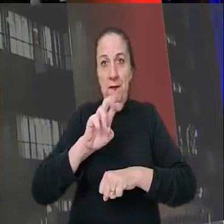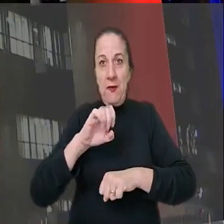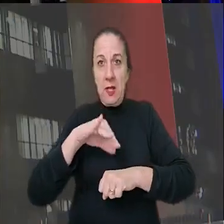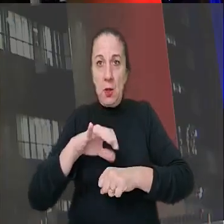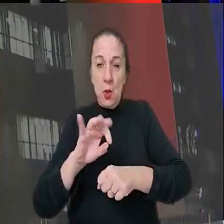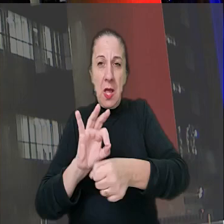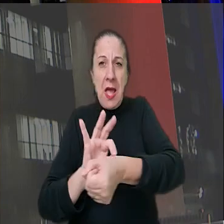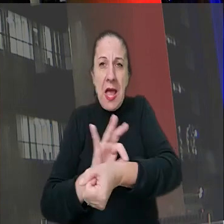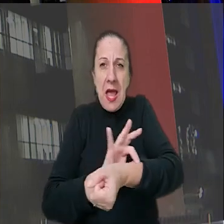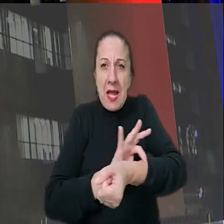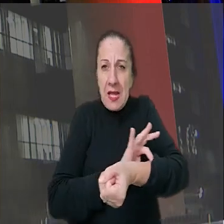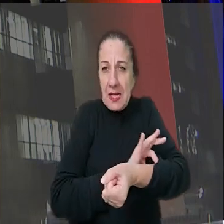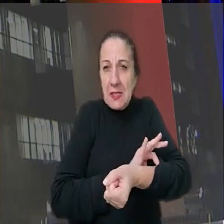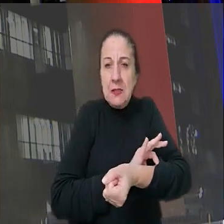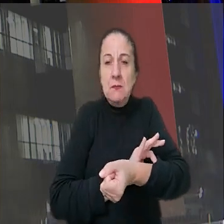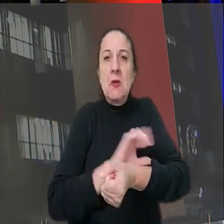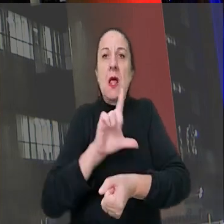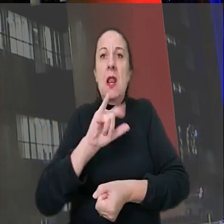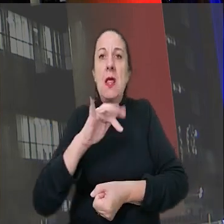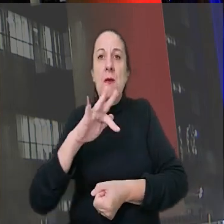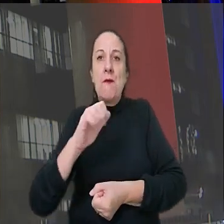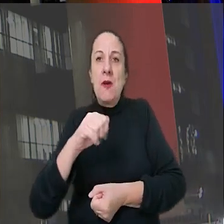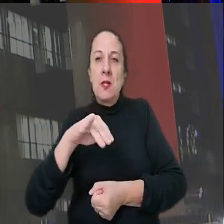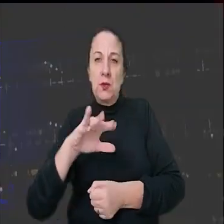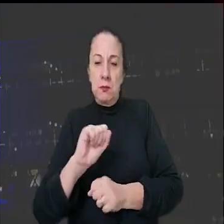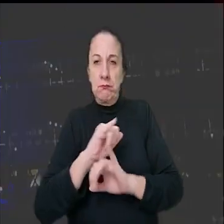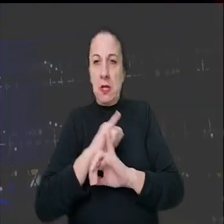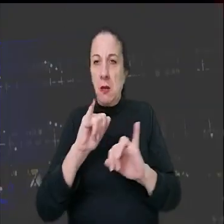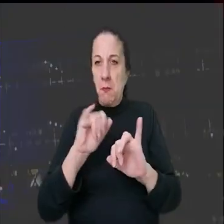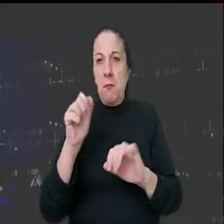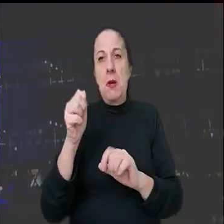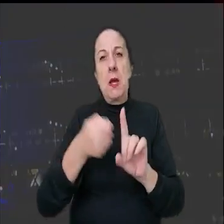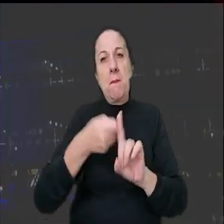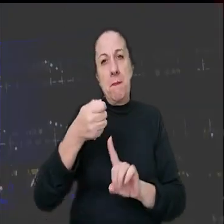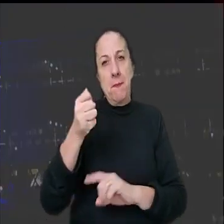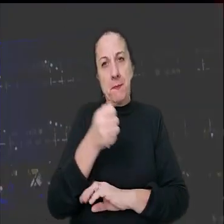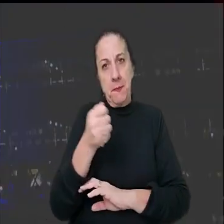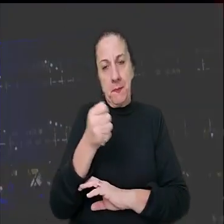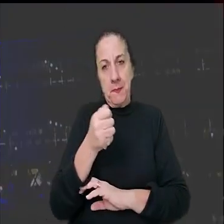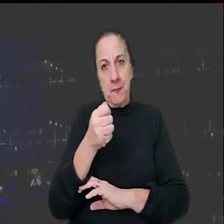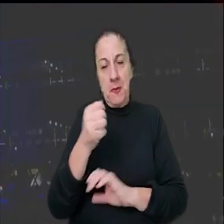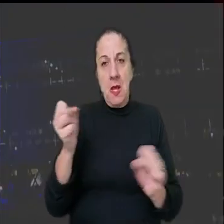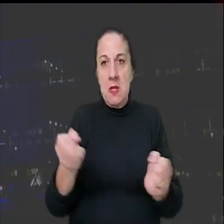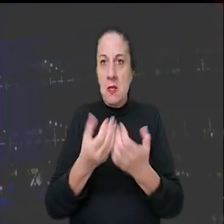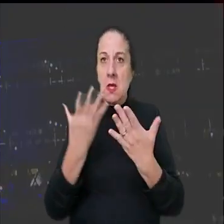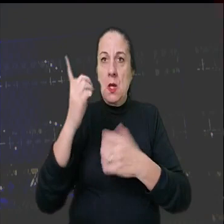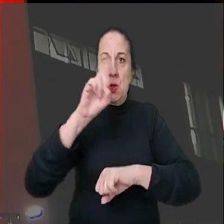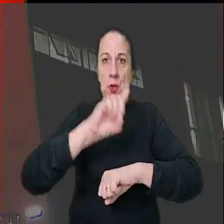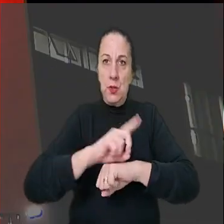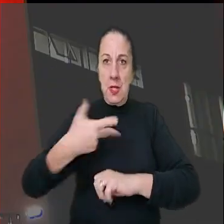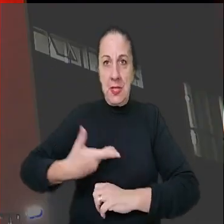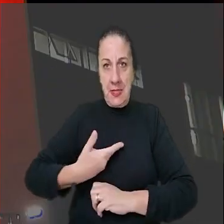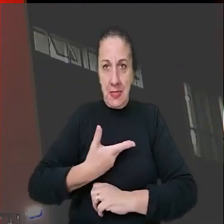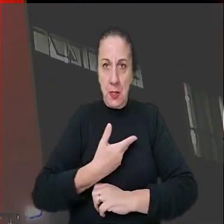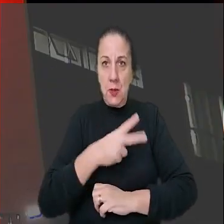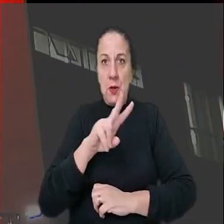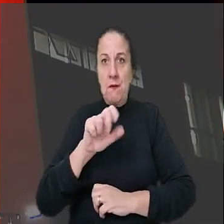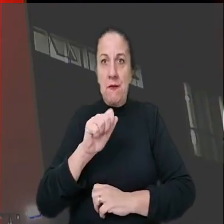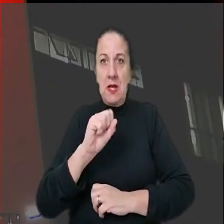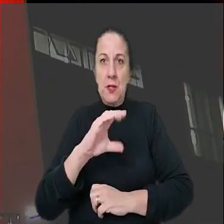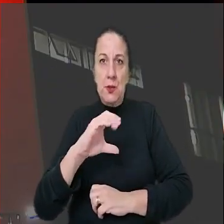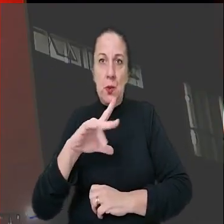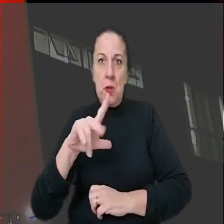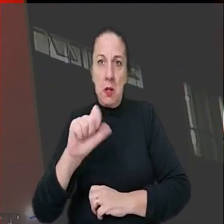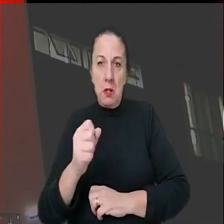doenças venosas, arteriais e linfáticas. A campanha ocorre em agosto, mês no qual são celebrados o Dia do Cirurgião